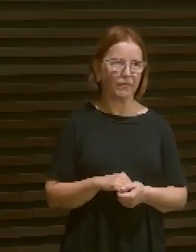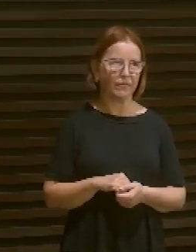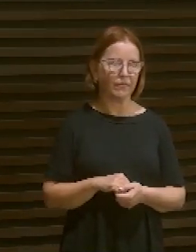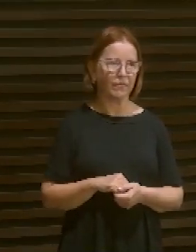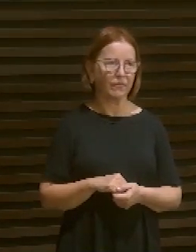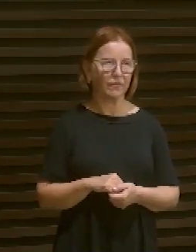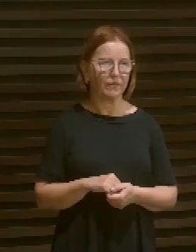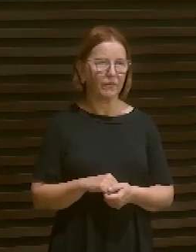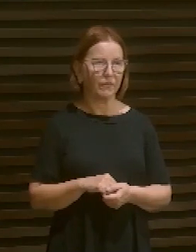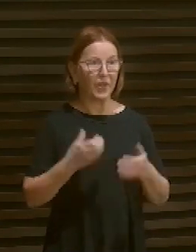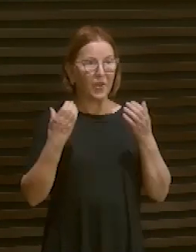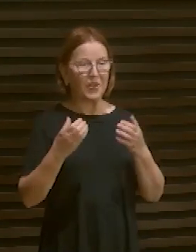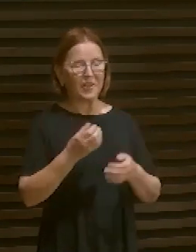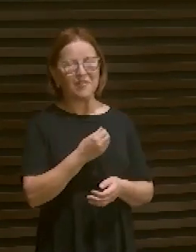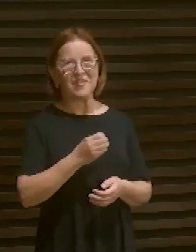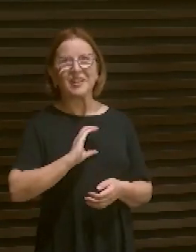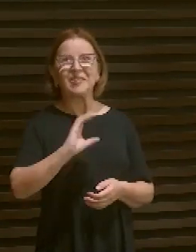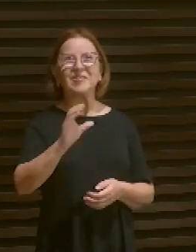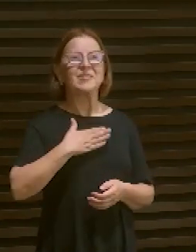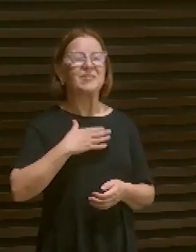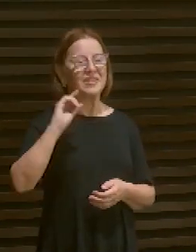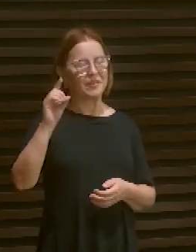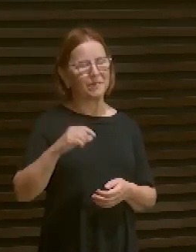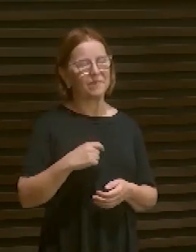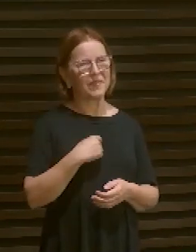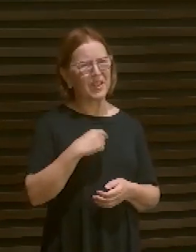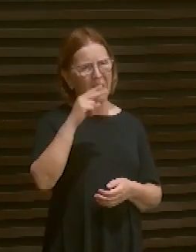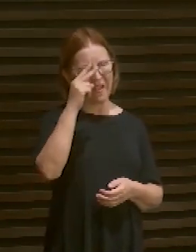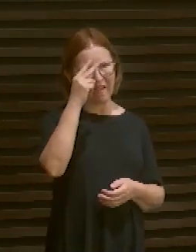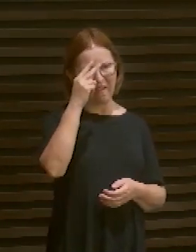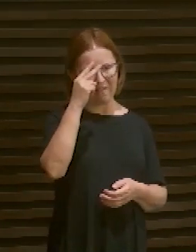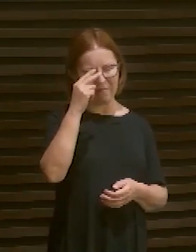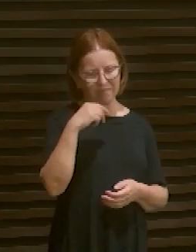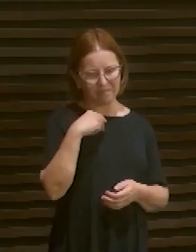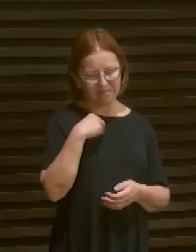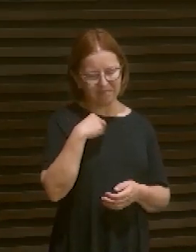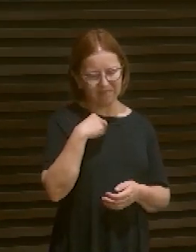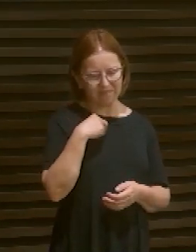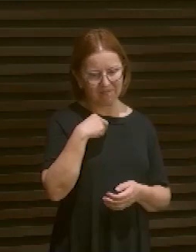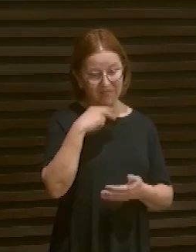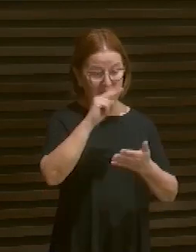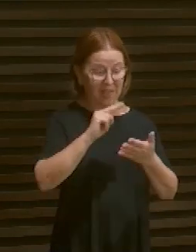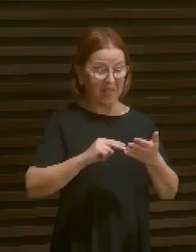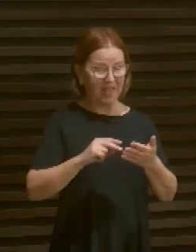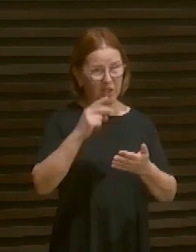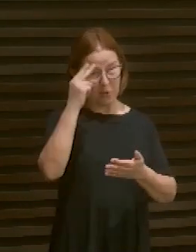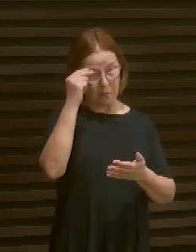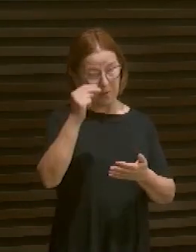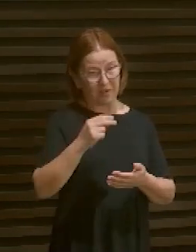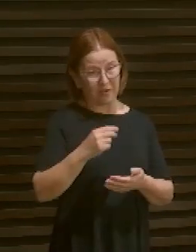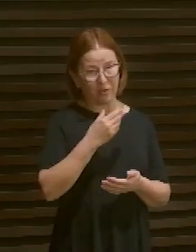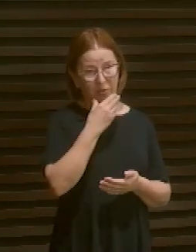Eu quero viver na confiança do meu Deus. Estava lendo uma história de um botânico, que eles estavam fazendo uma exploração numa